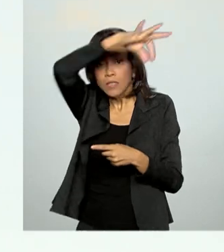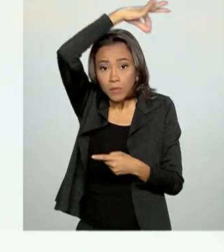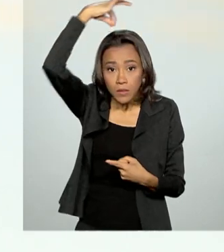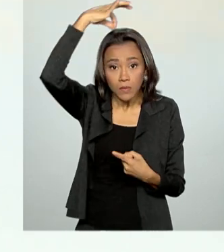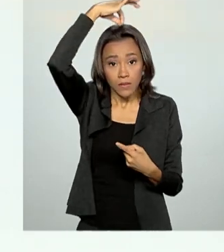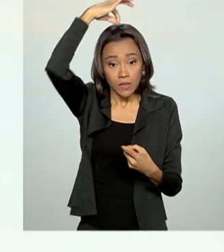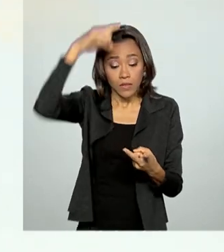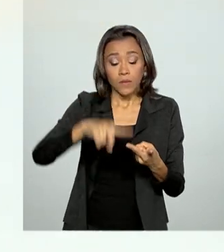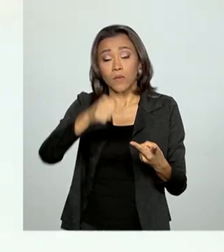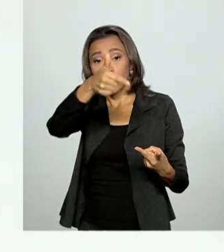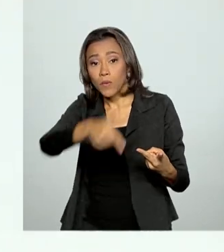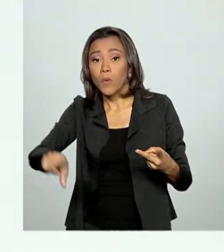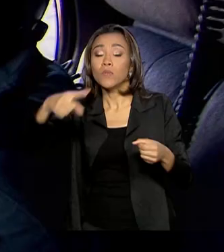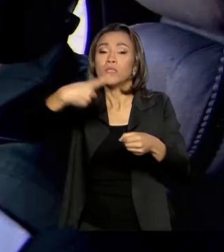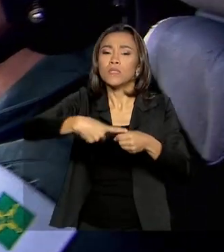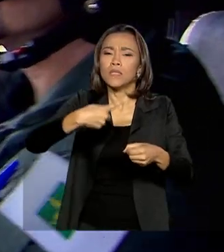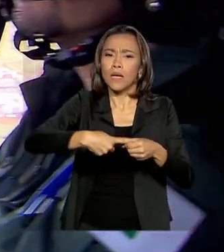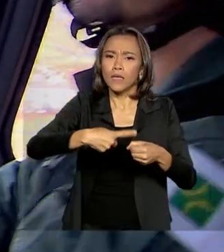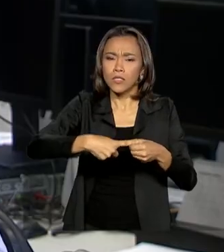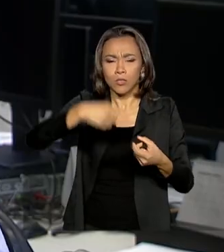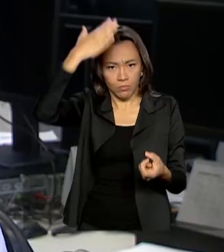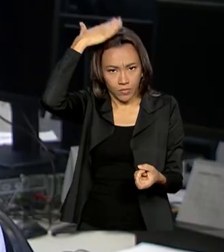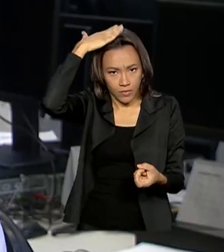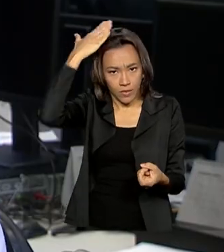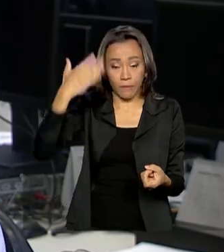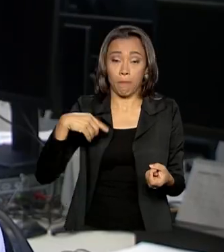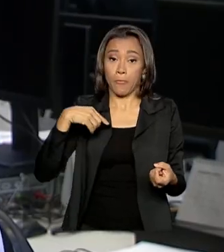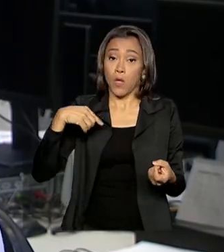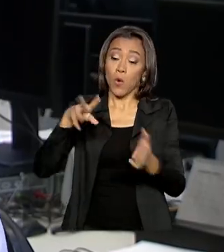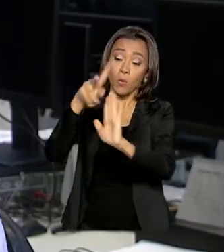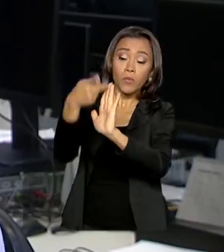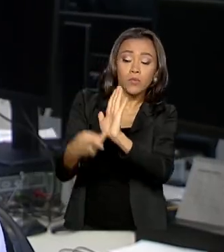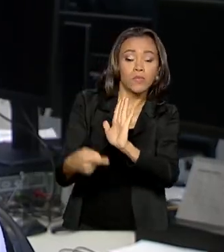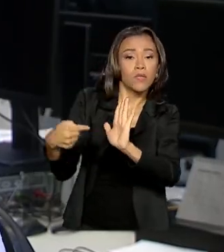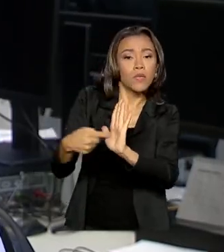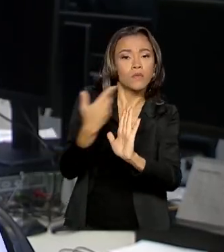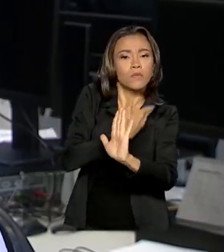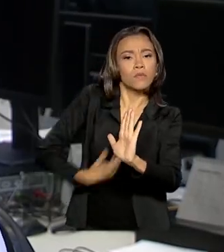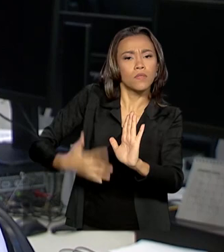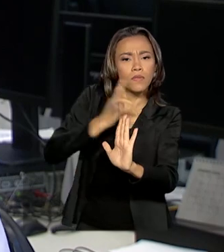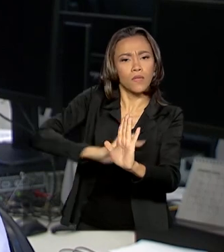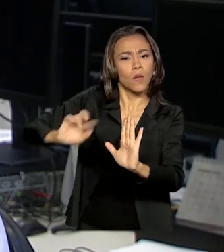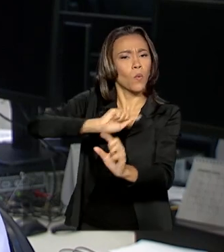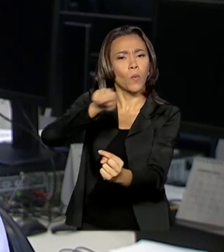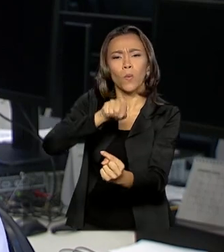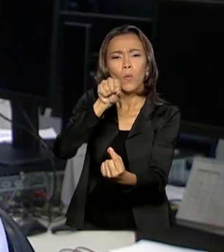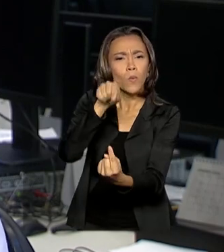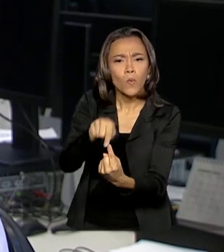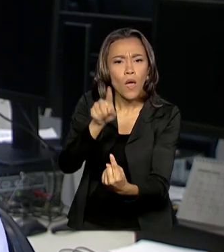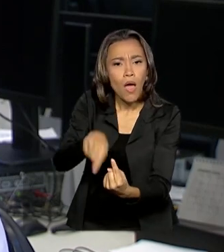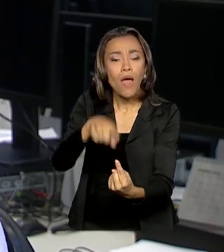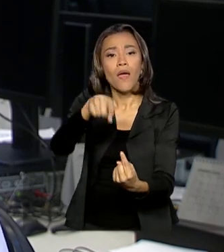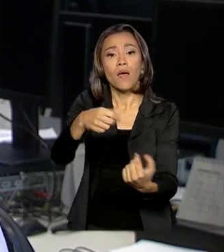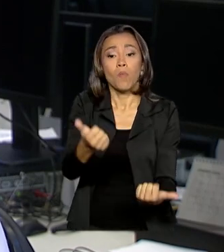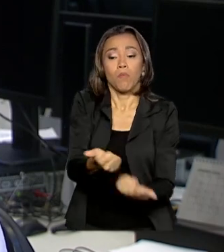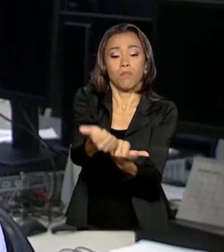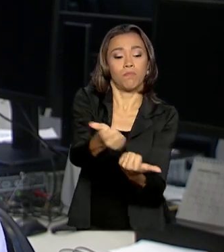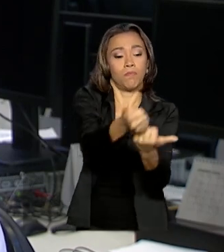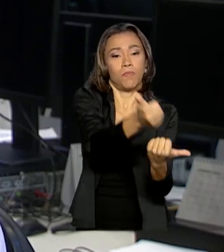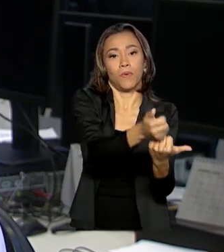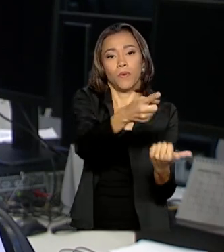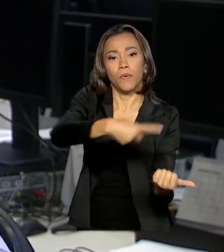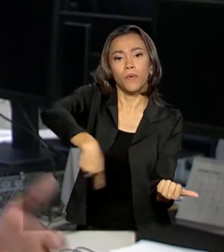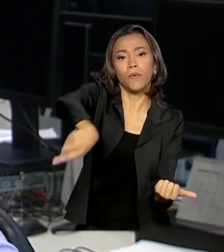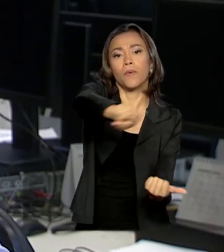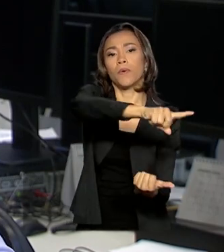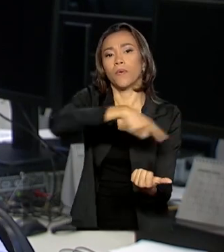São José dos Pinhais, no Paraná. O projeto Enfrente Brasil propõe uma força-tarefa em conjunto com todos os agentes de